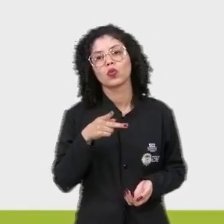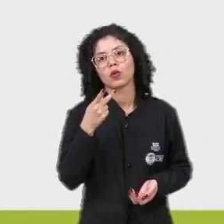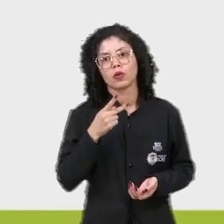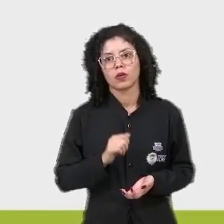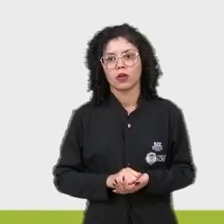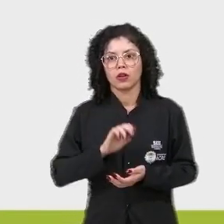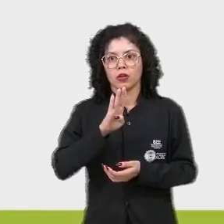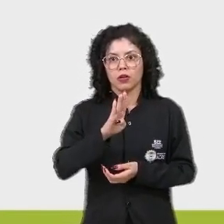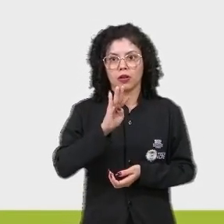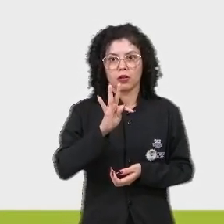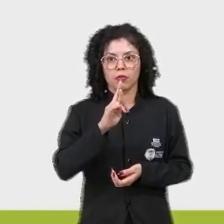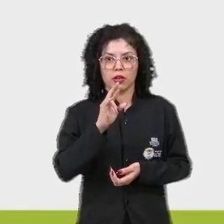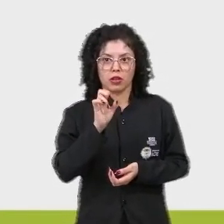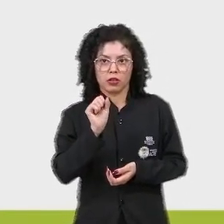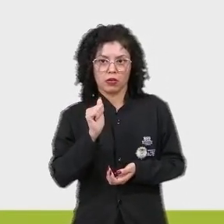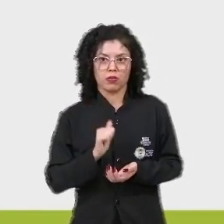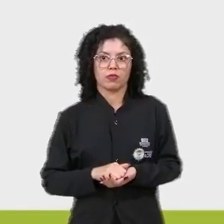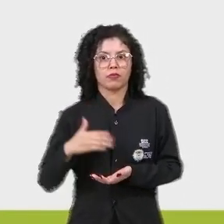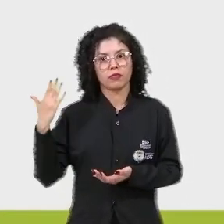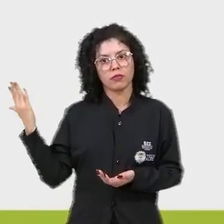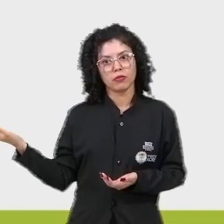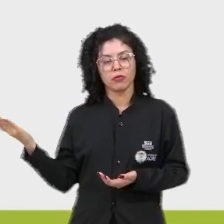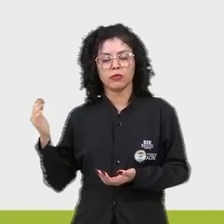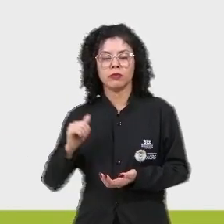dos Beatles, né? Essa é uma